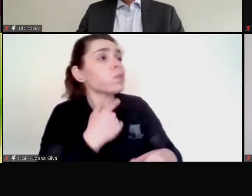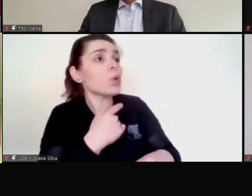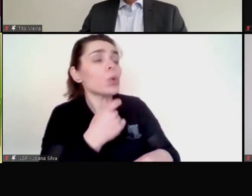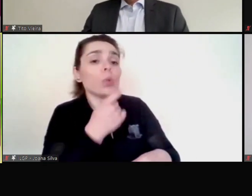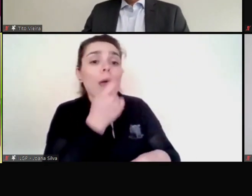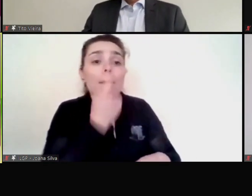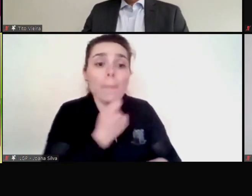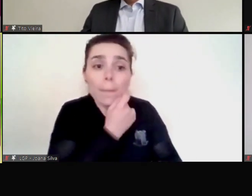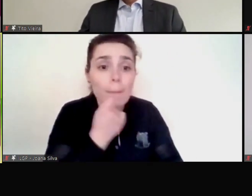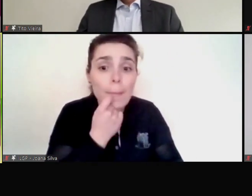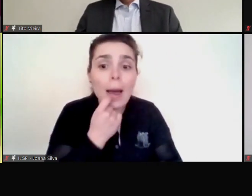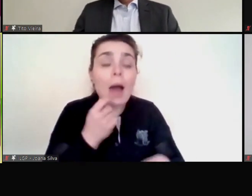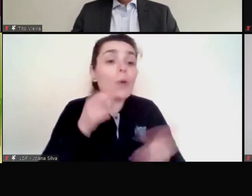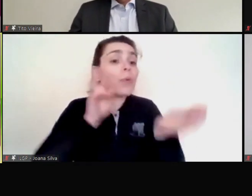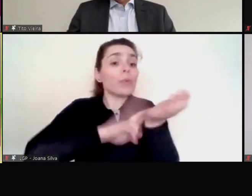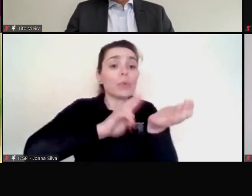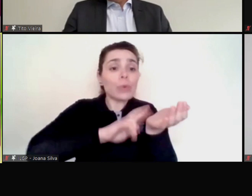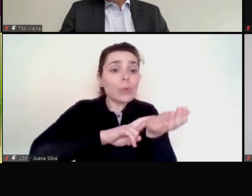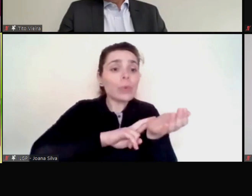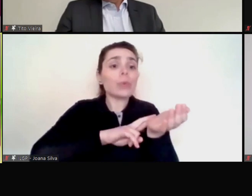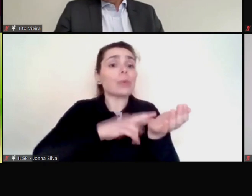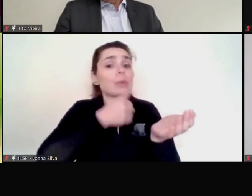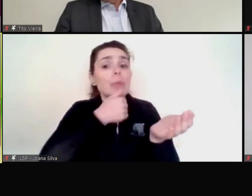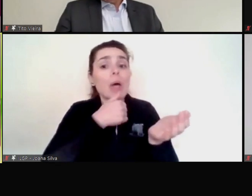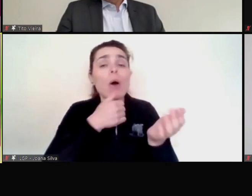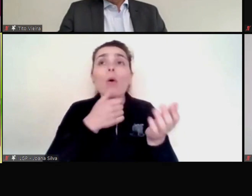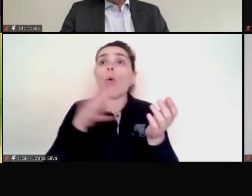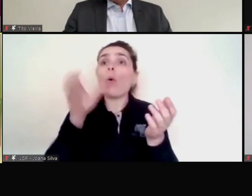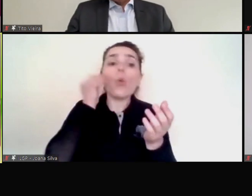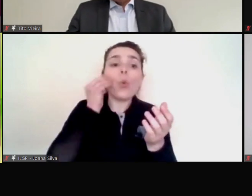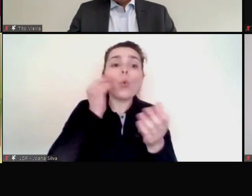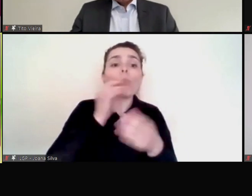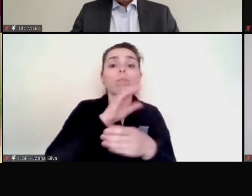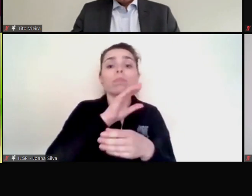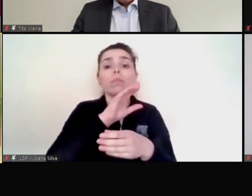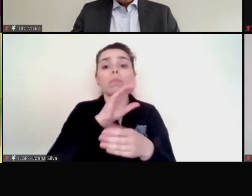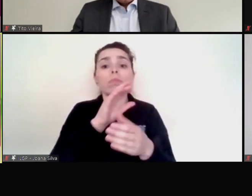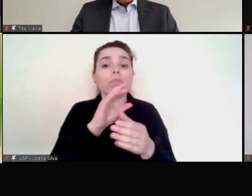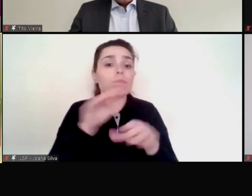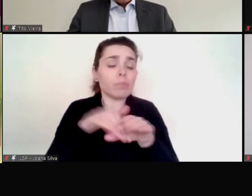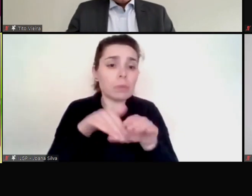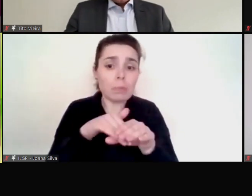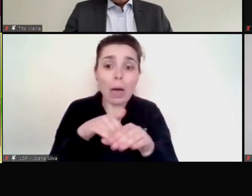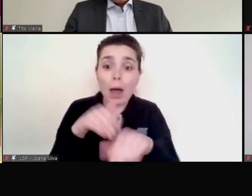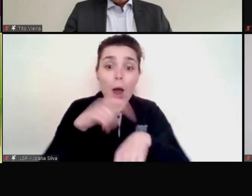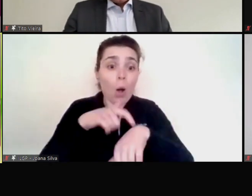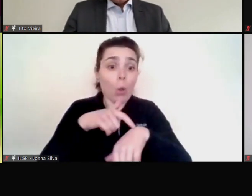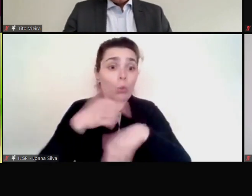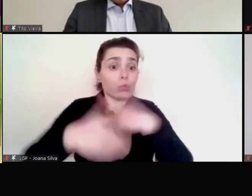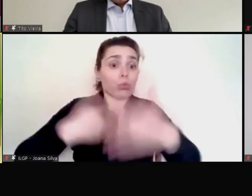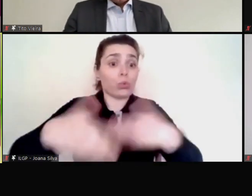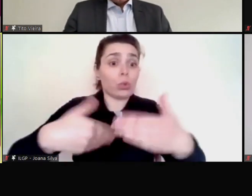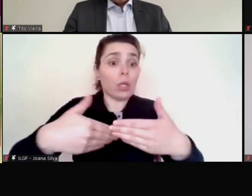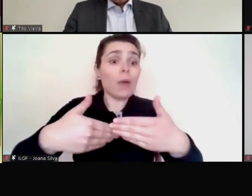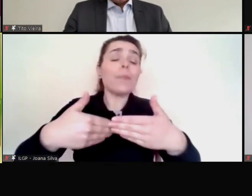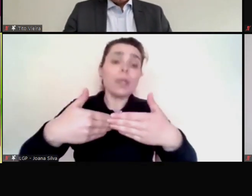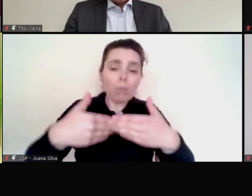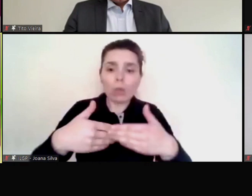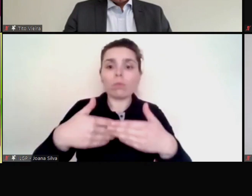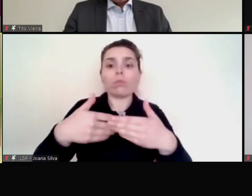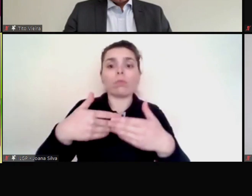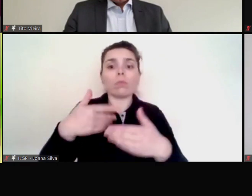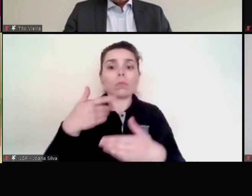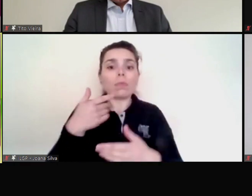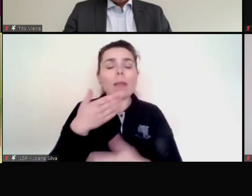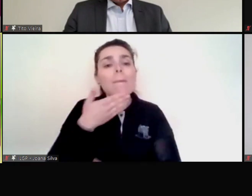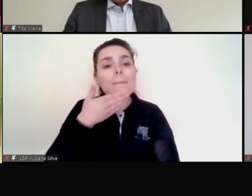até impor um ritmo e uma forma de adesão ao longo do tempo. E depois podem acompanhar a execução, podem